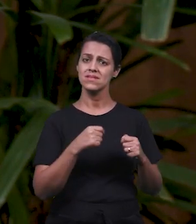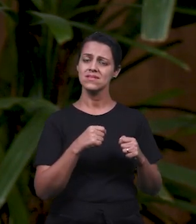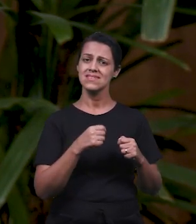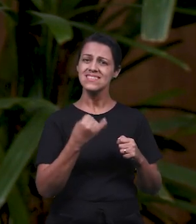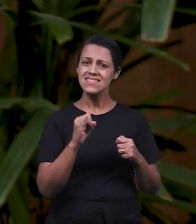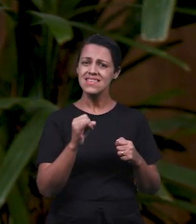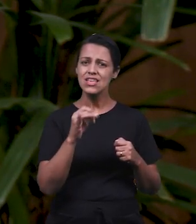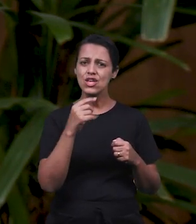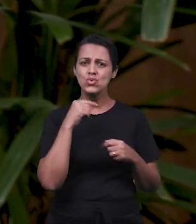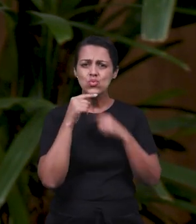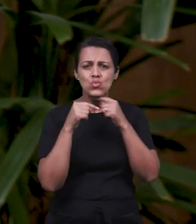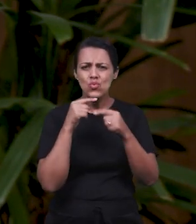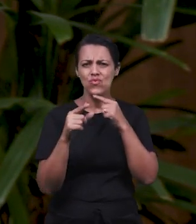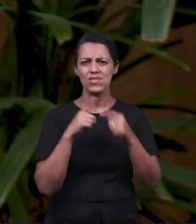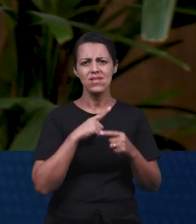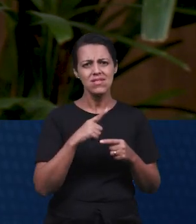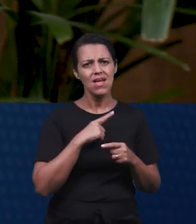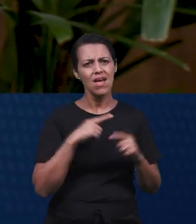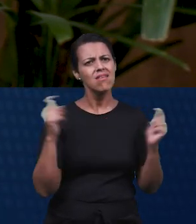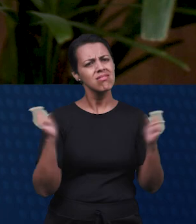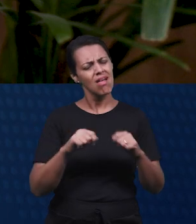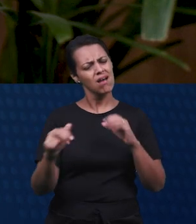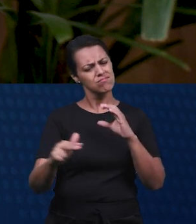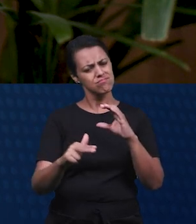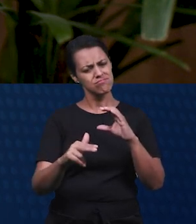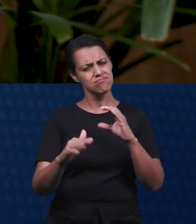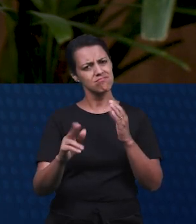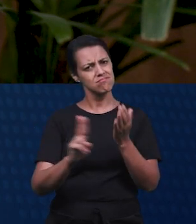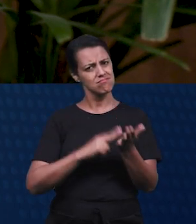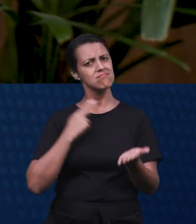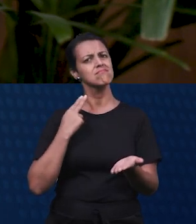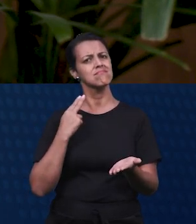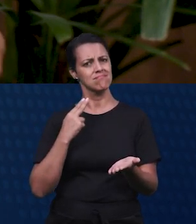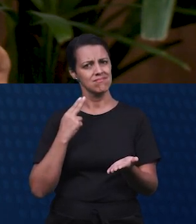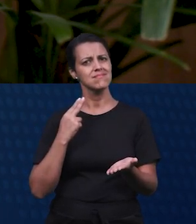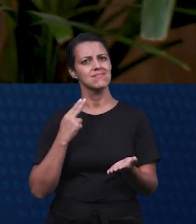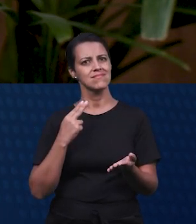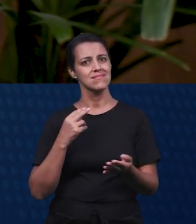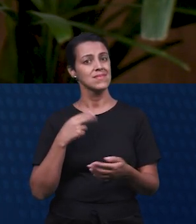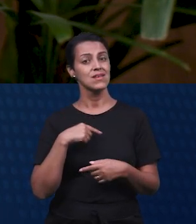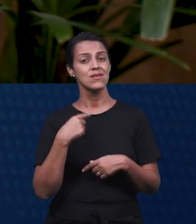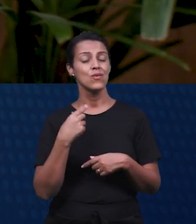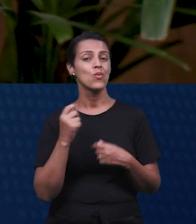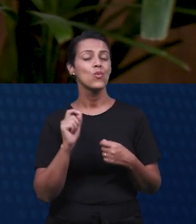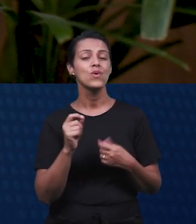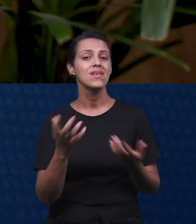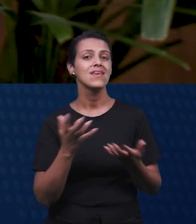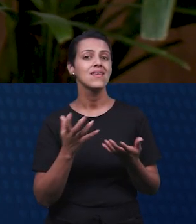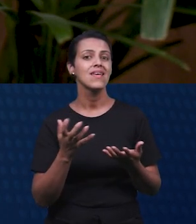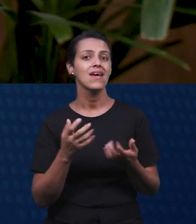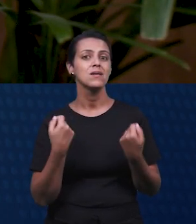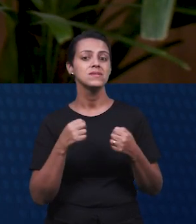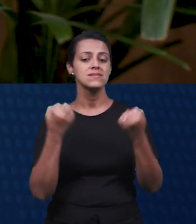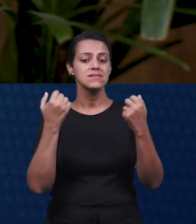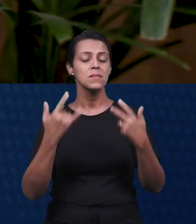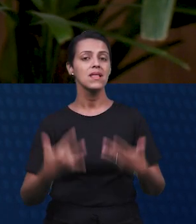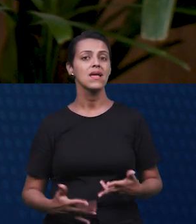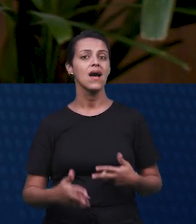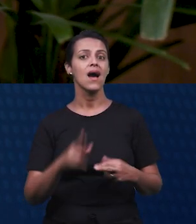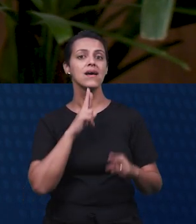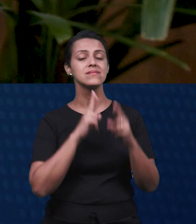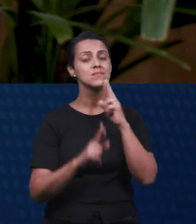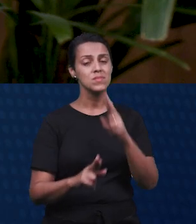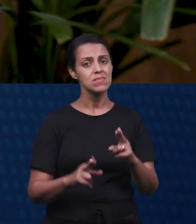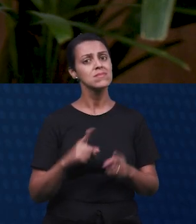dúvida, aquilo que você gostaria que fosse esclarecido acerca da Igreja Cristã Maranata. Nós temos a grata